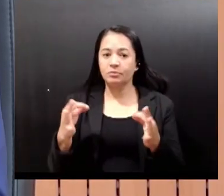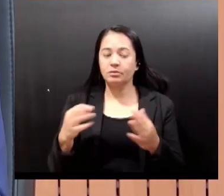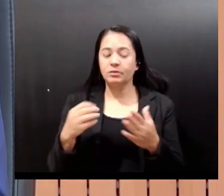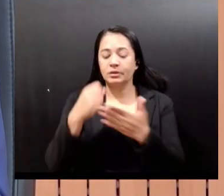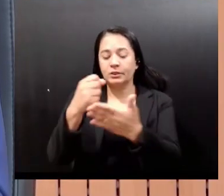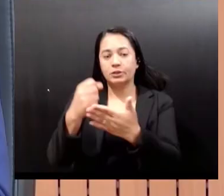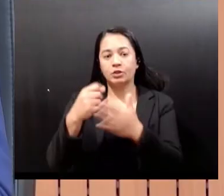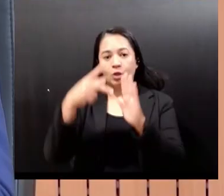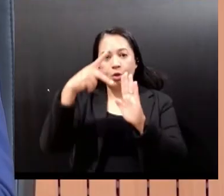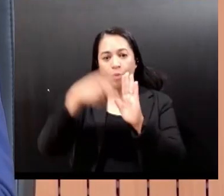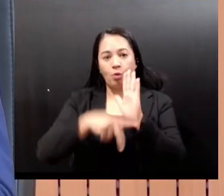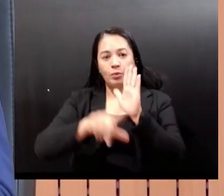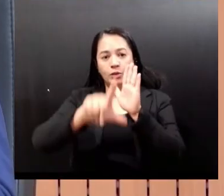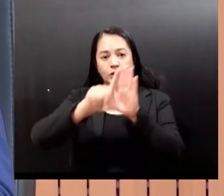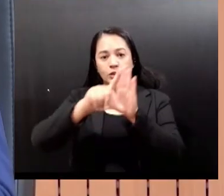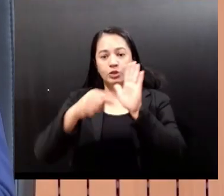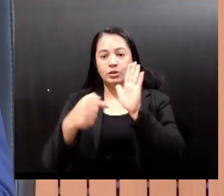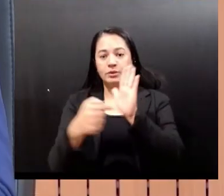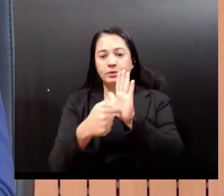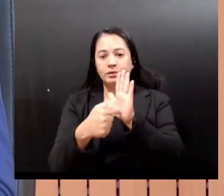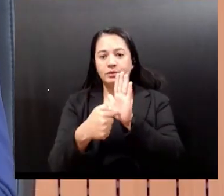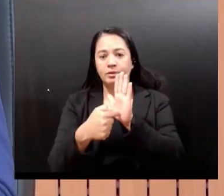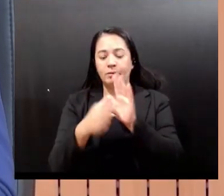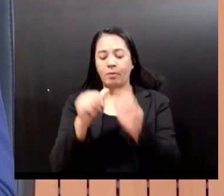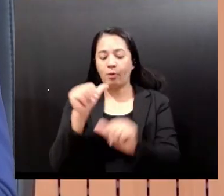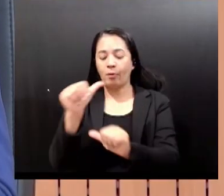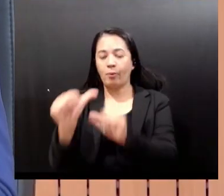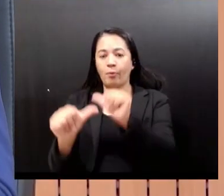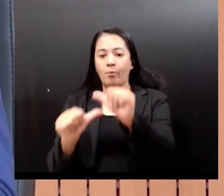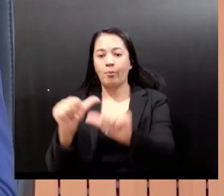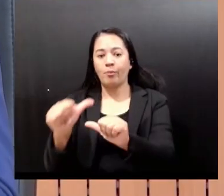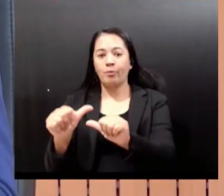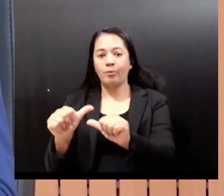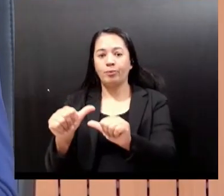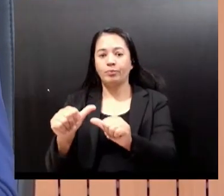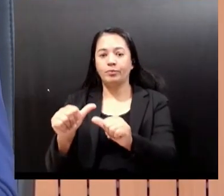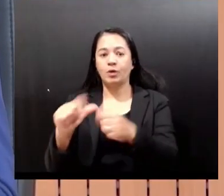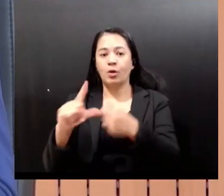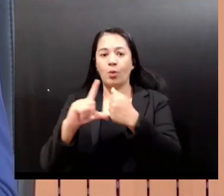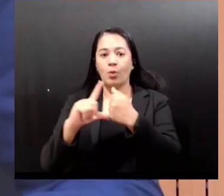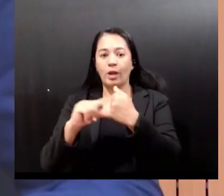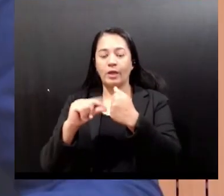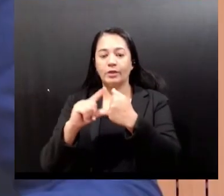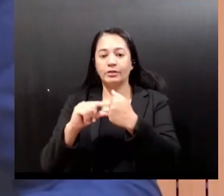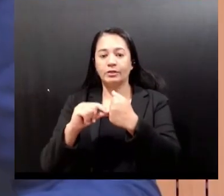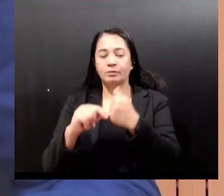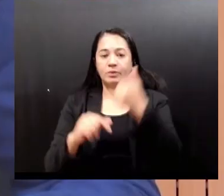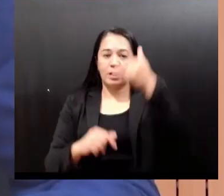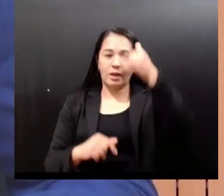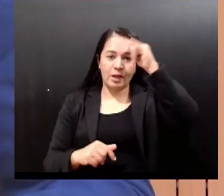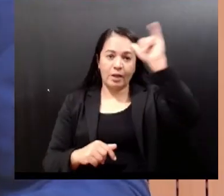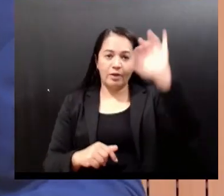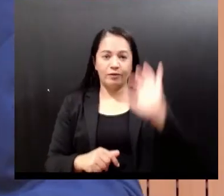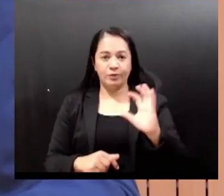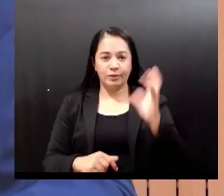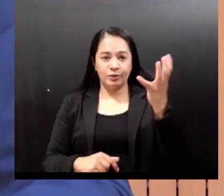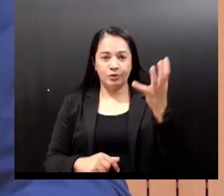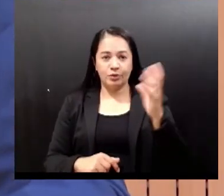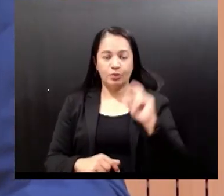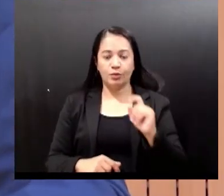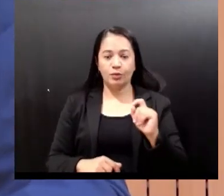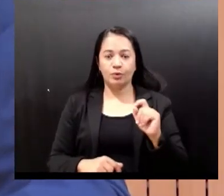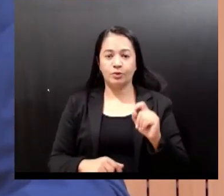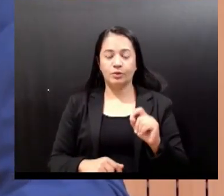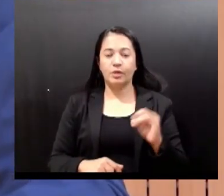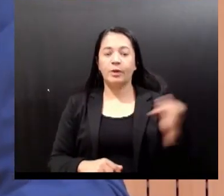aqui para alterar esse inciso, para que não aconteça isso. O que fica importante aqui também,